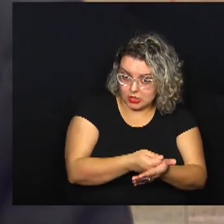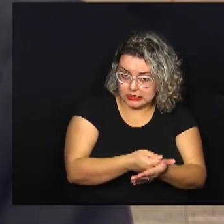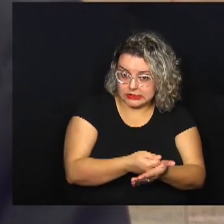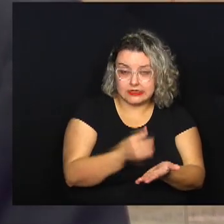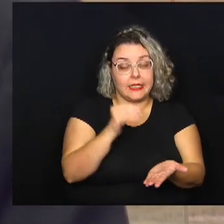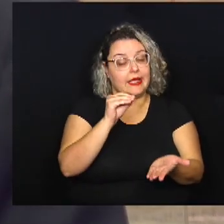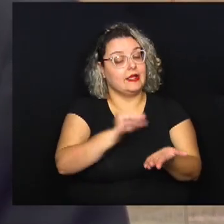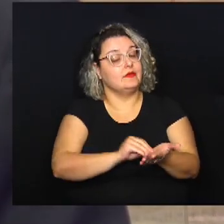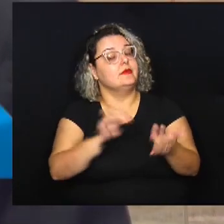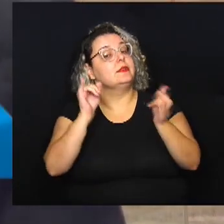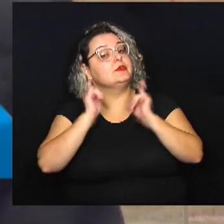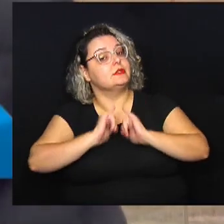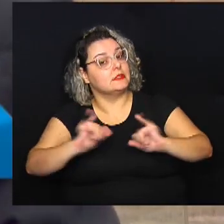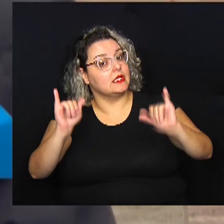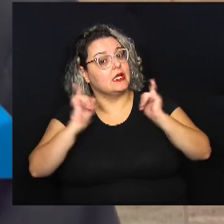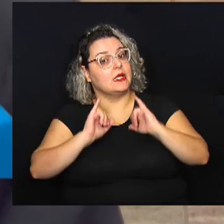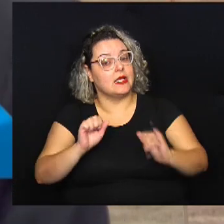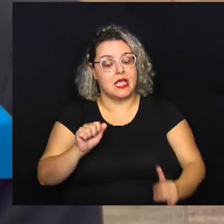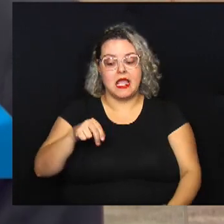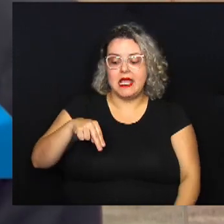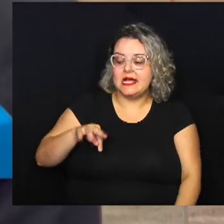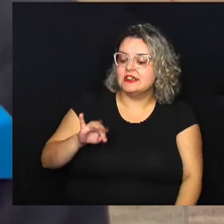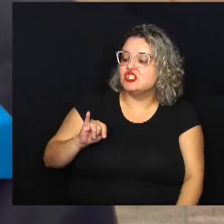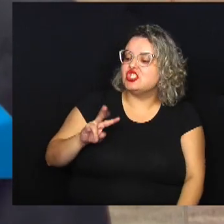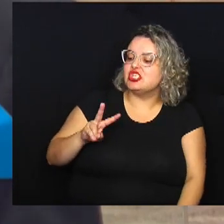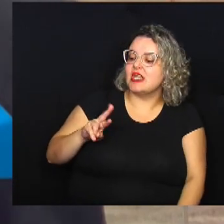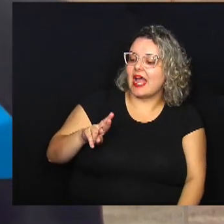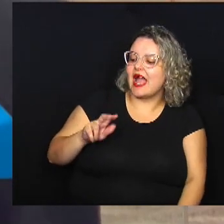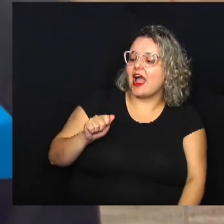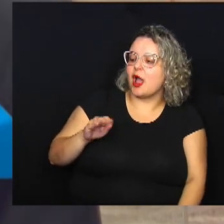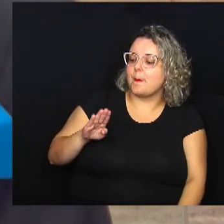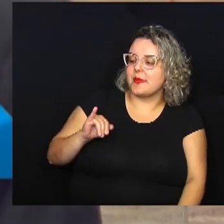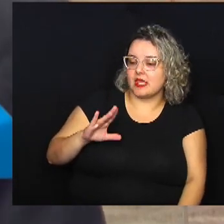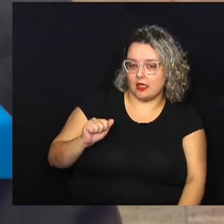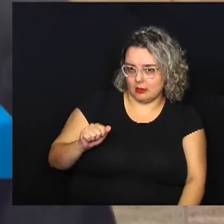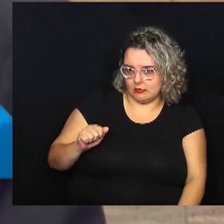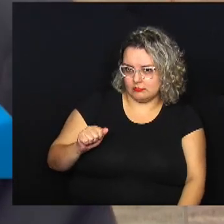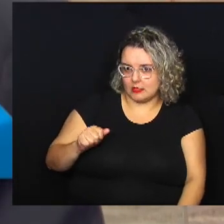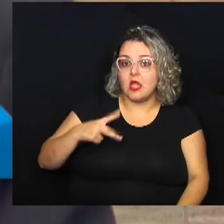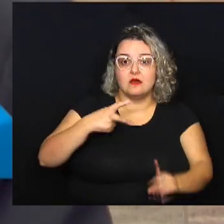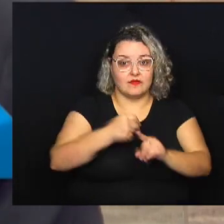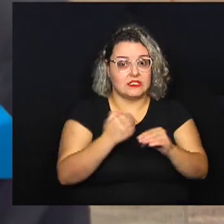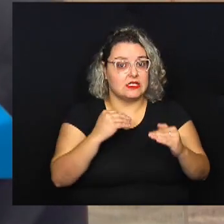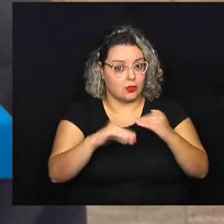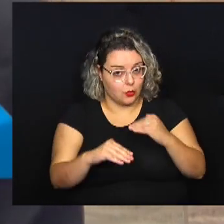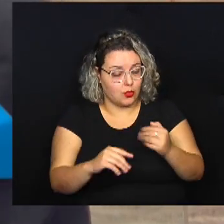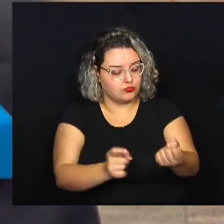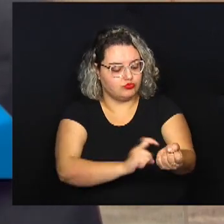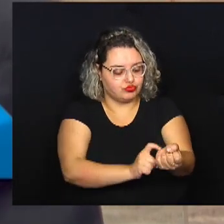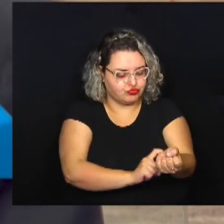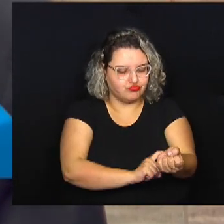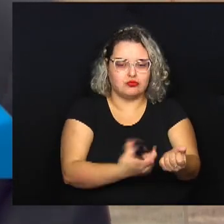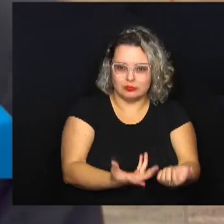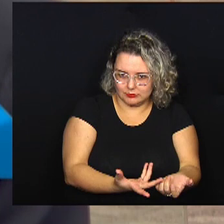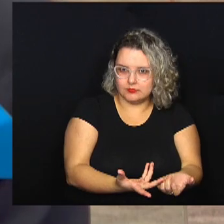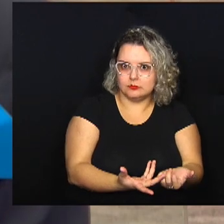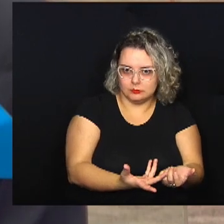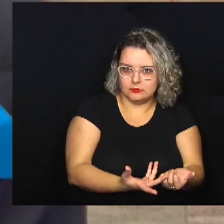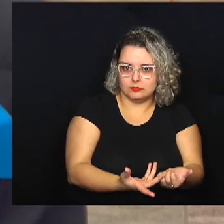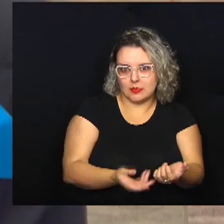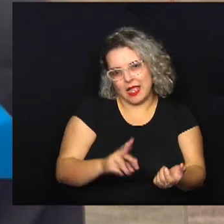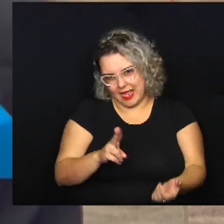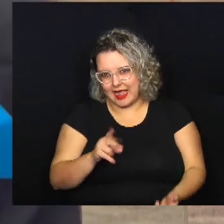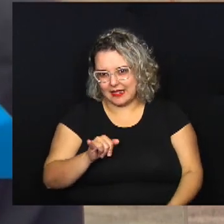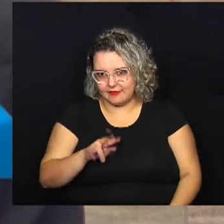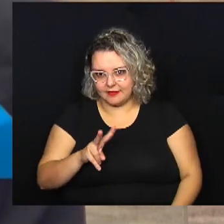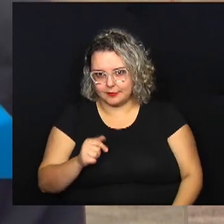ausência das campanhas, né, antirrábicas pelo município afora. Nós tivemos um evento há pouco aqui na Câmara, inclusive, que as